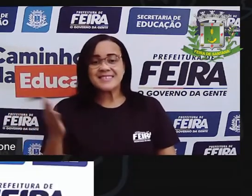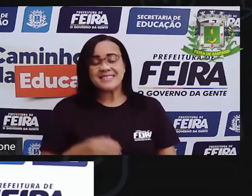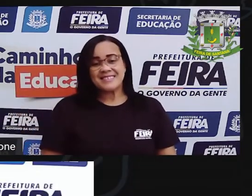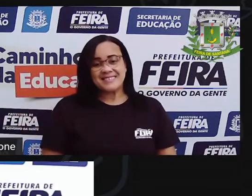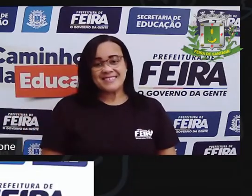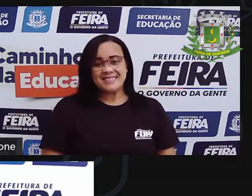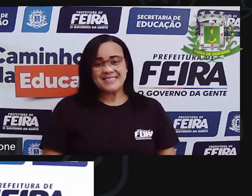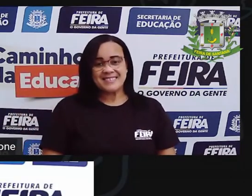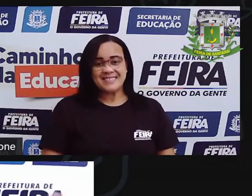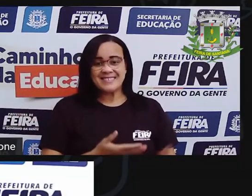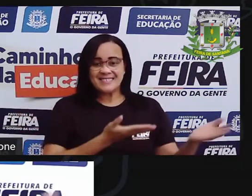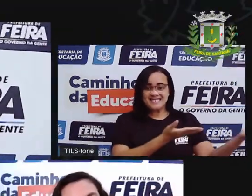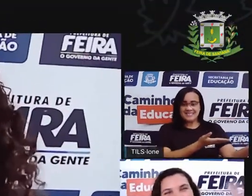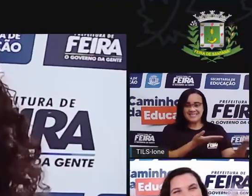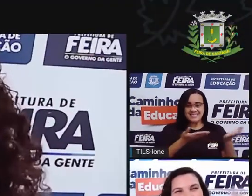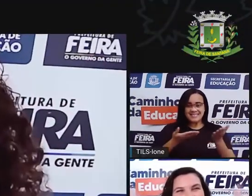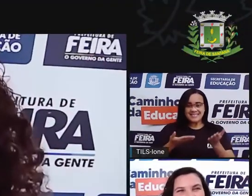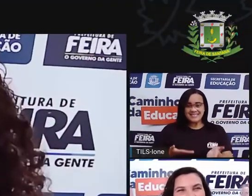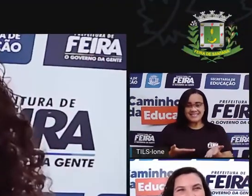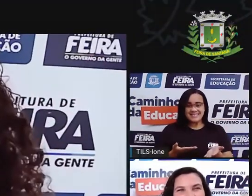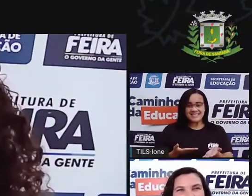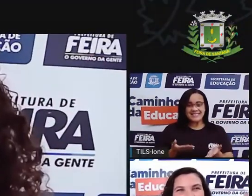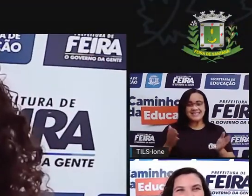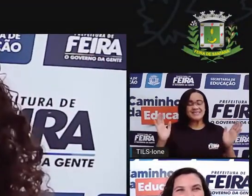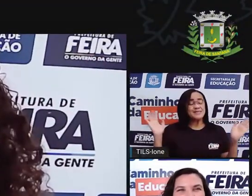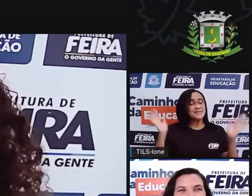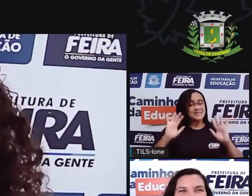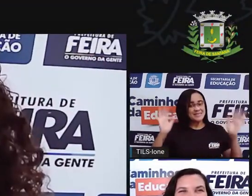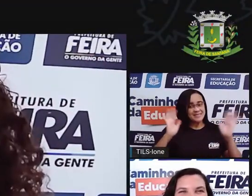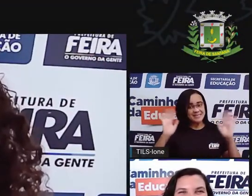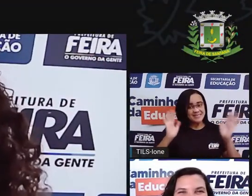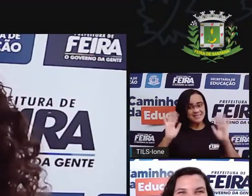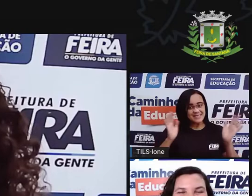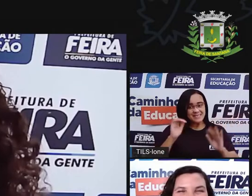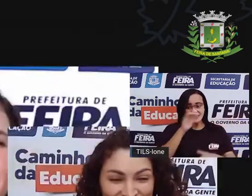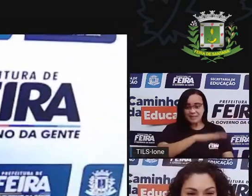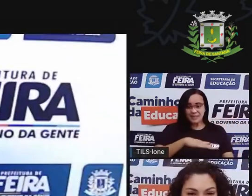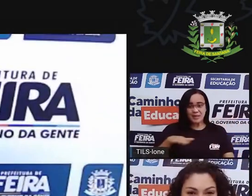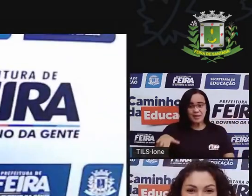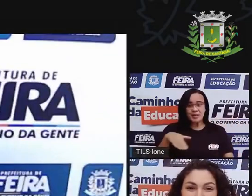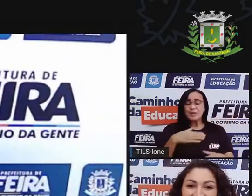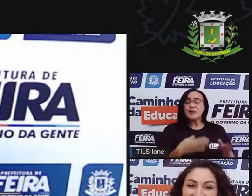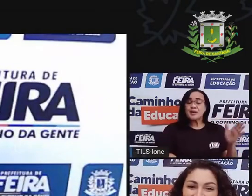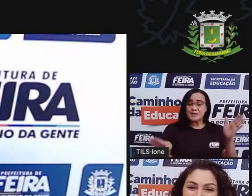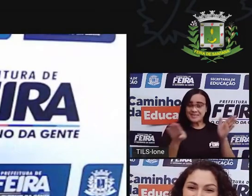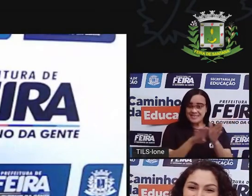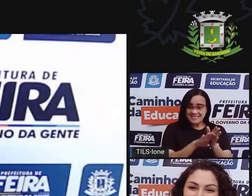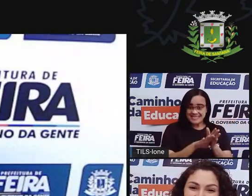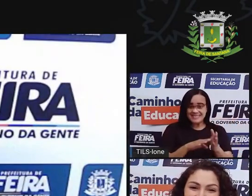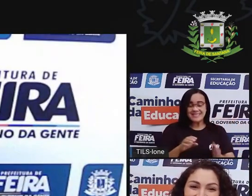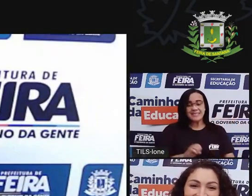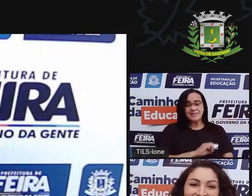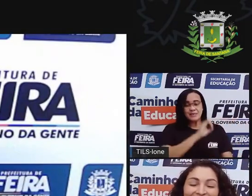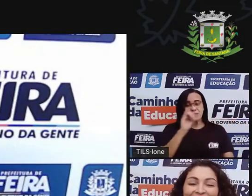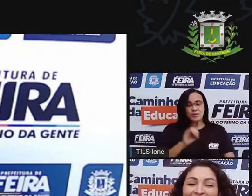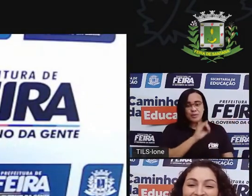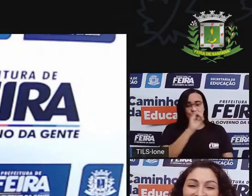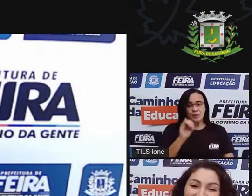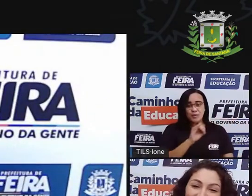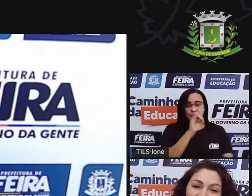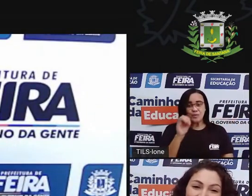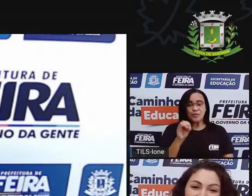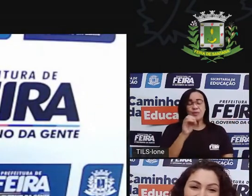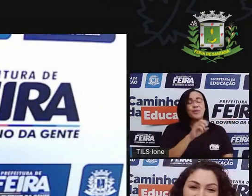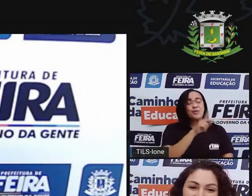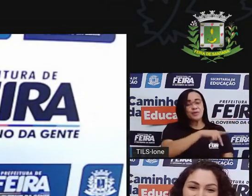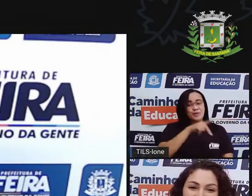cadê você? Vem, Prodeia. Olha só, meninada, ela chegou. Hello! Olá, Elisa! Ah,